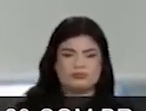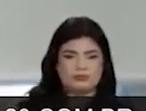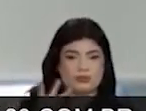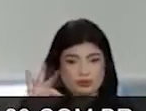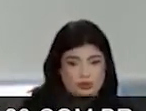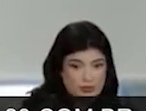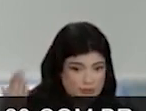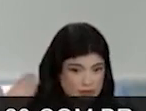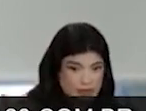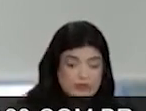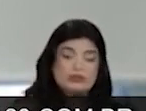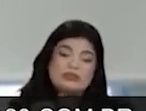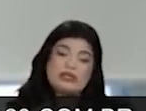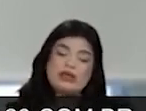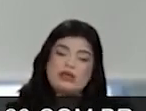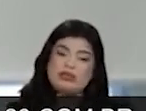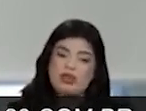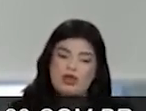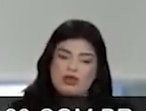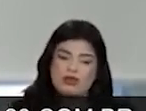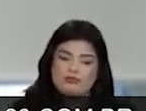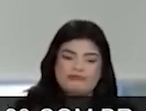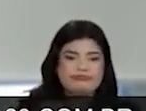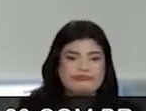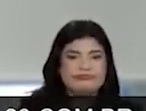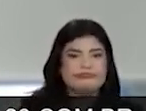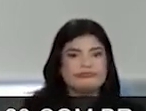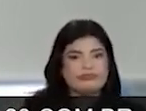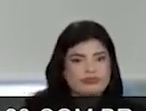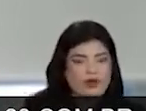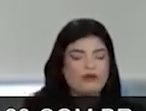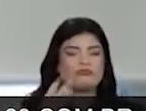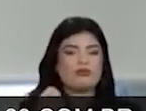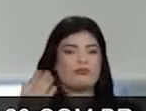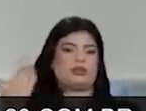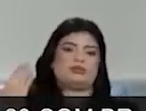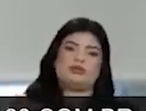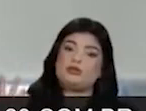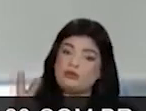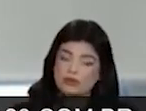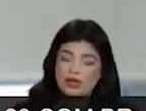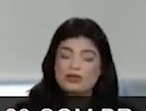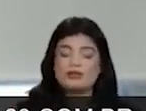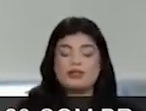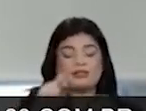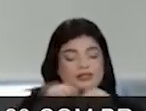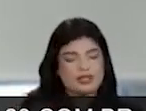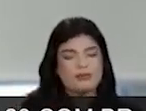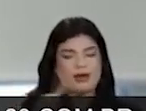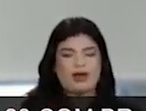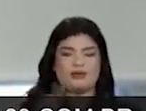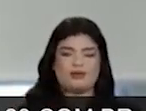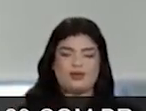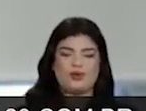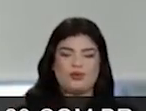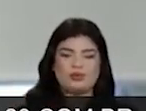no passado, como se fosse tivesse extraindo padrões aí desses dados no passado. Então, o modelo de aprendizado de máquina é um software de computador